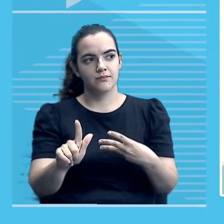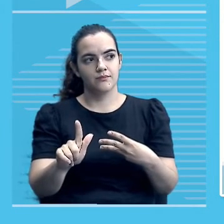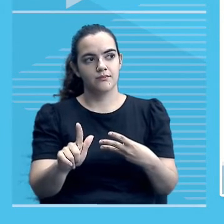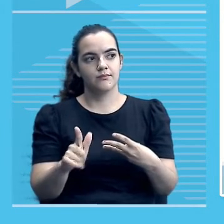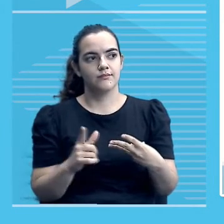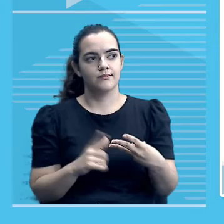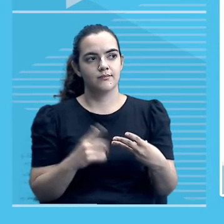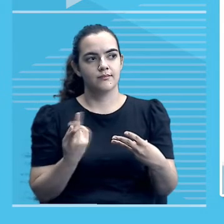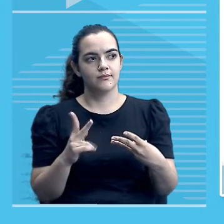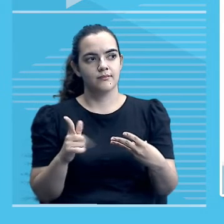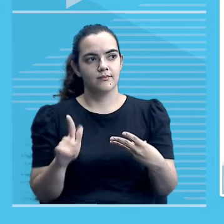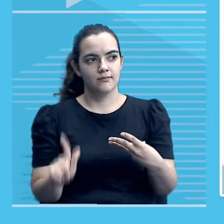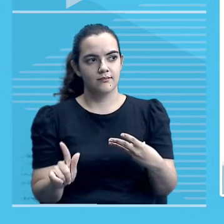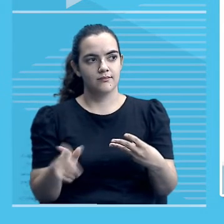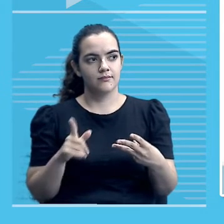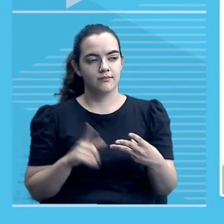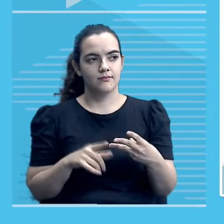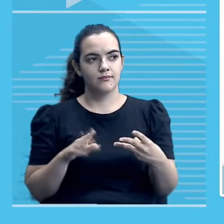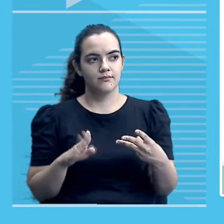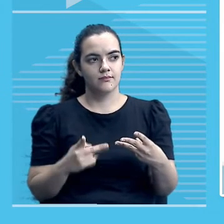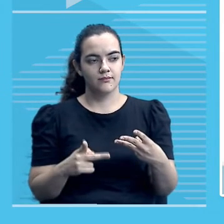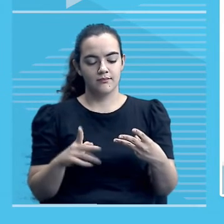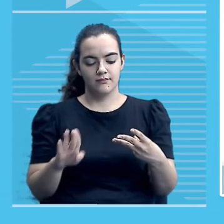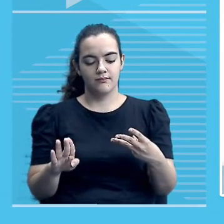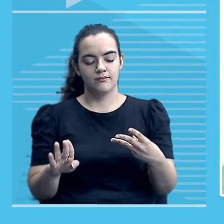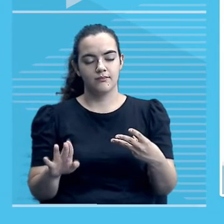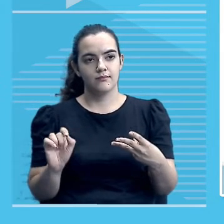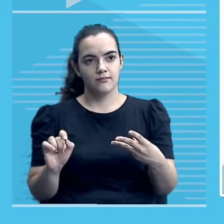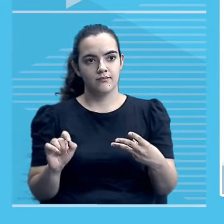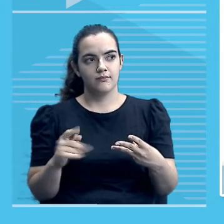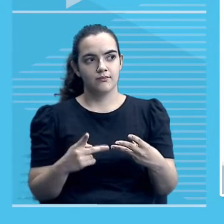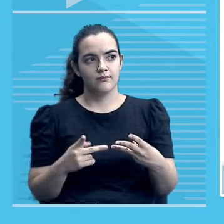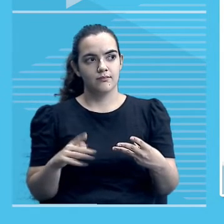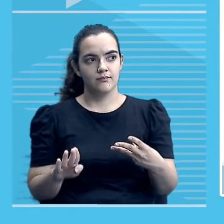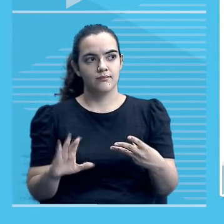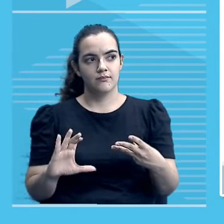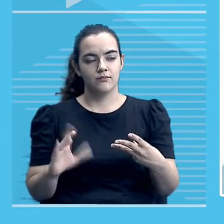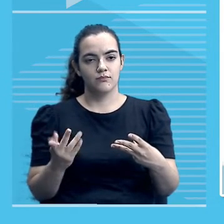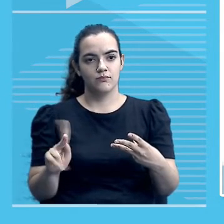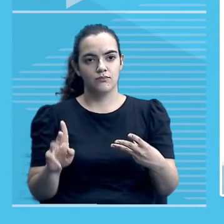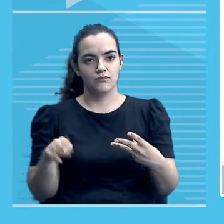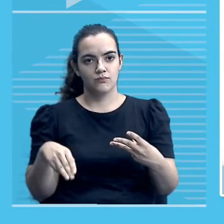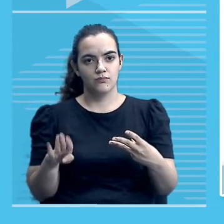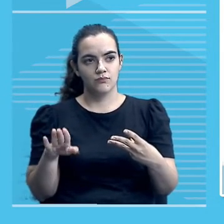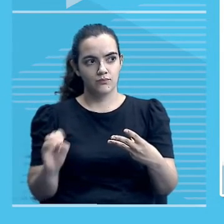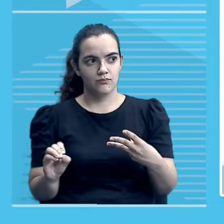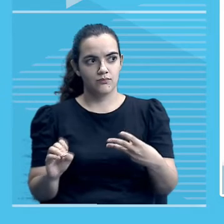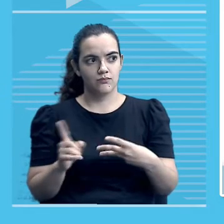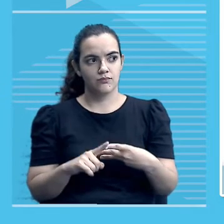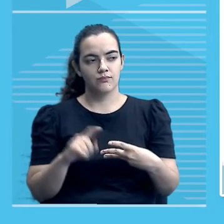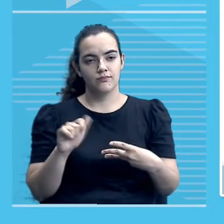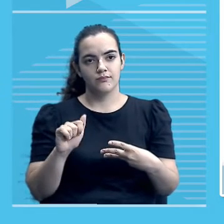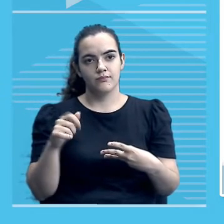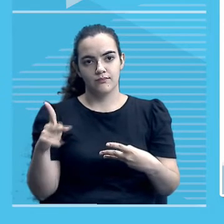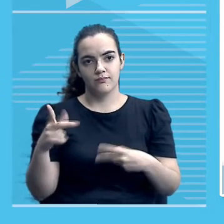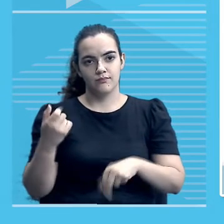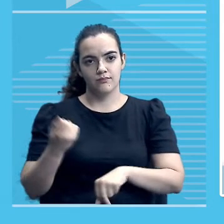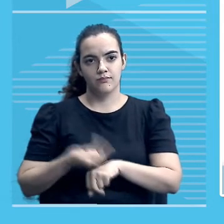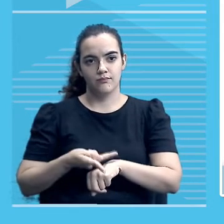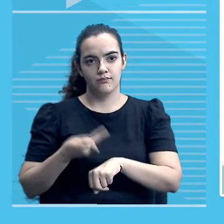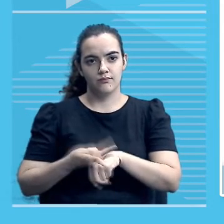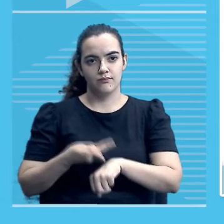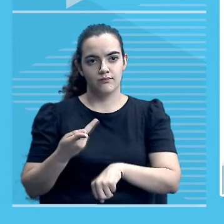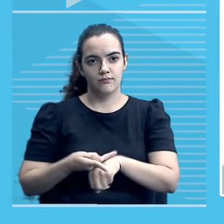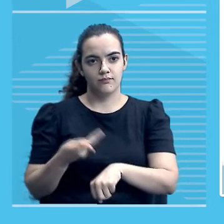solúvel, mas o brometo de prata já vai ser insolúvel. Então, cloretos, brometos e iodetos são solúveis, exceto